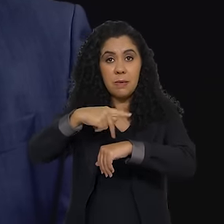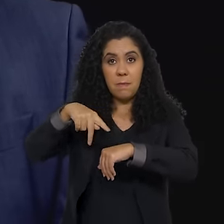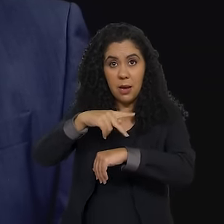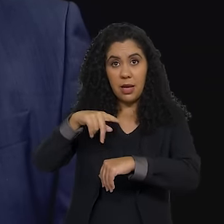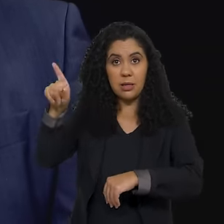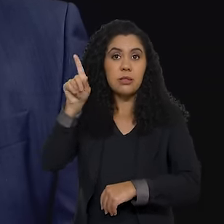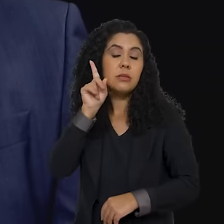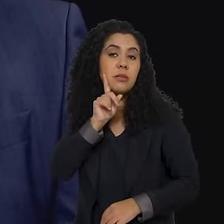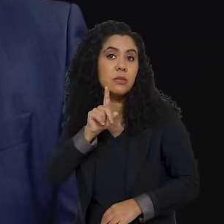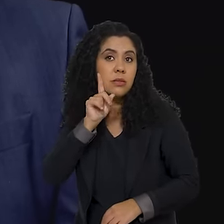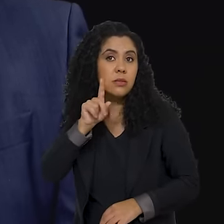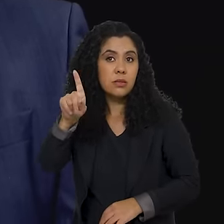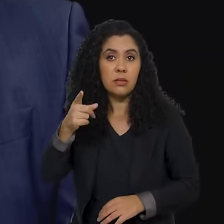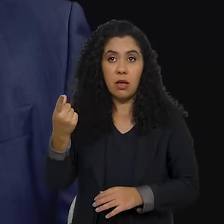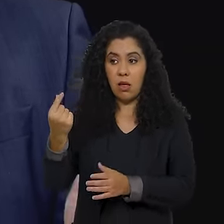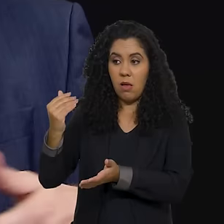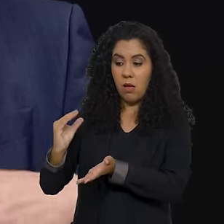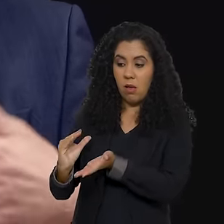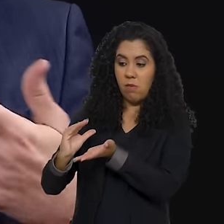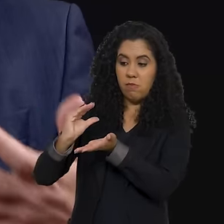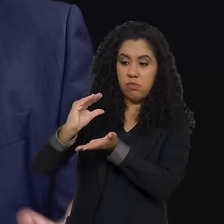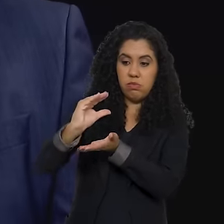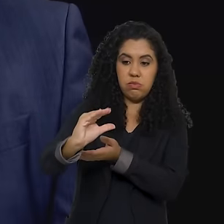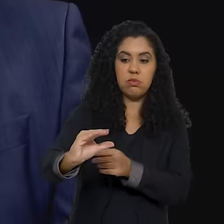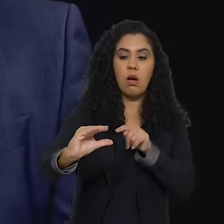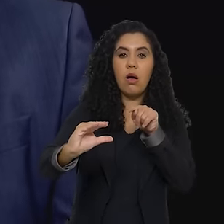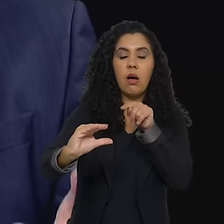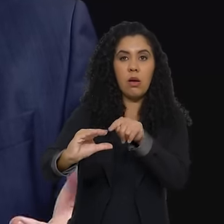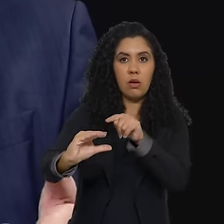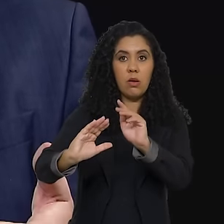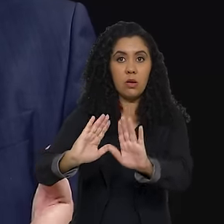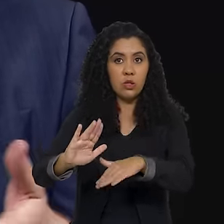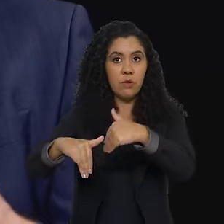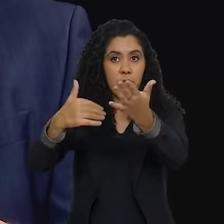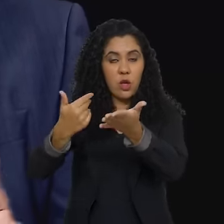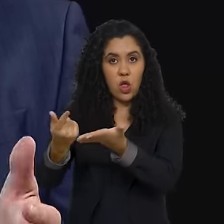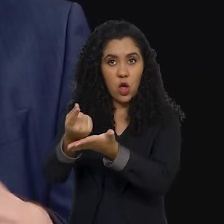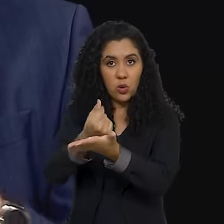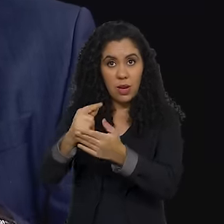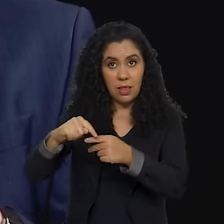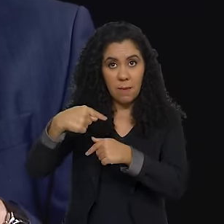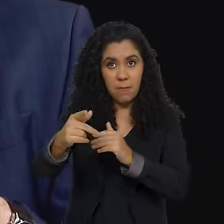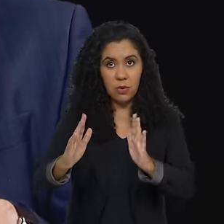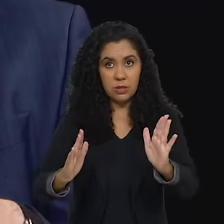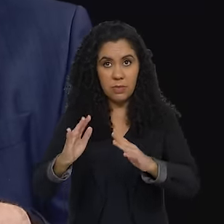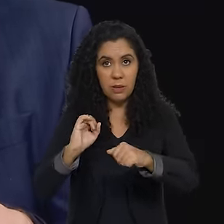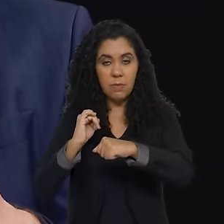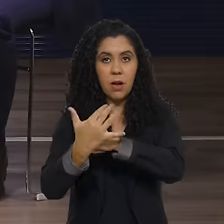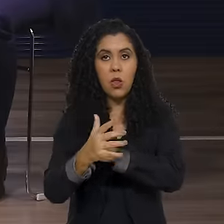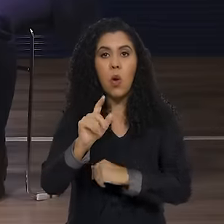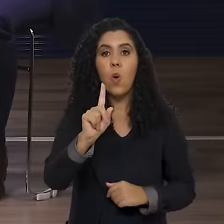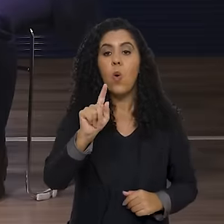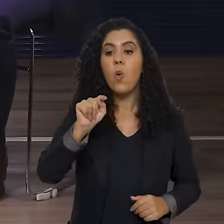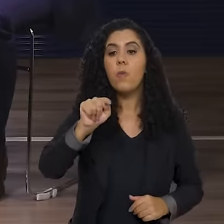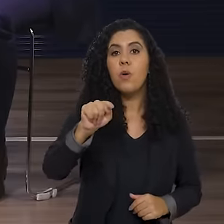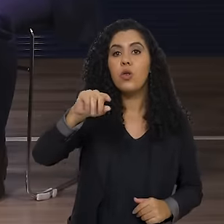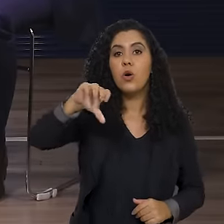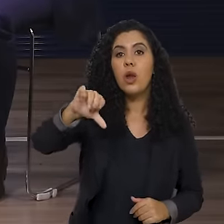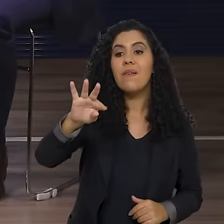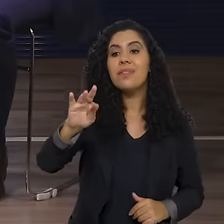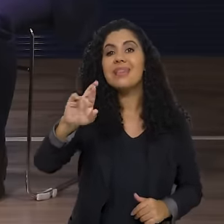Unidos estão colocando agora, no processo de retomada do desenvolvimento econômico pós-pandemia,